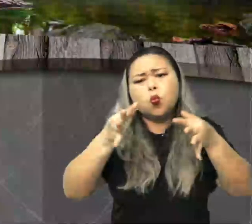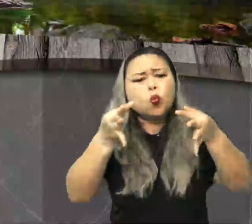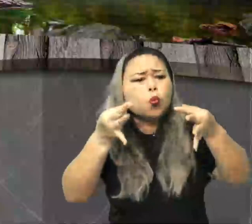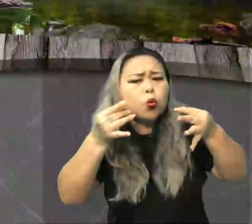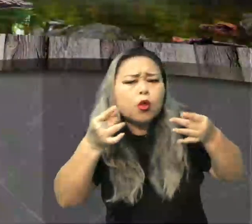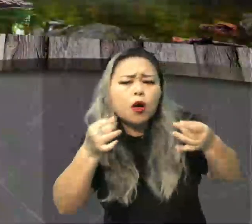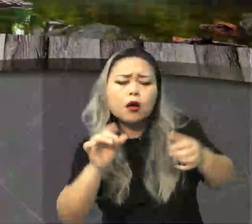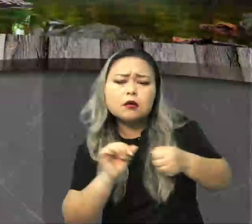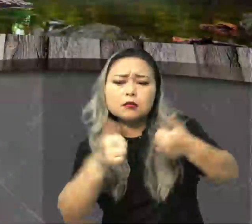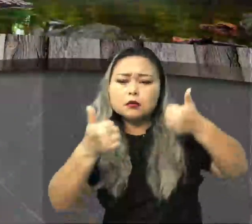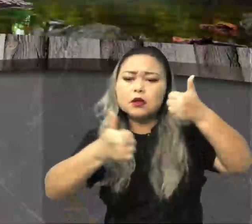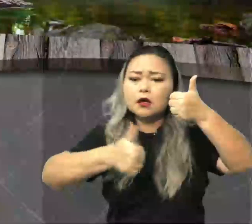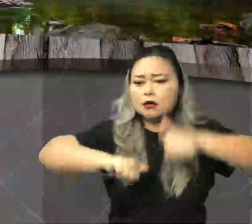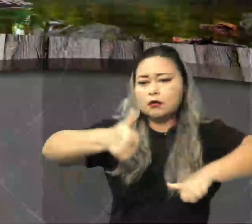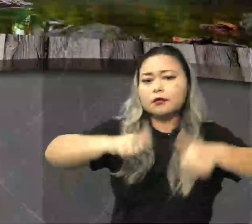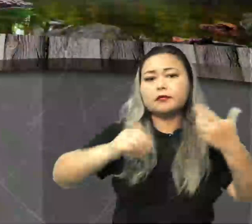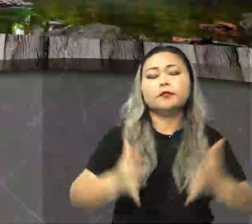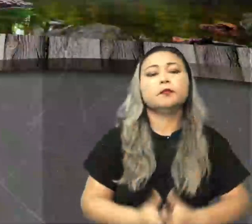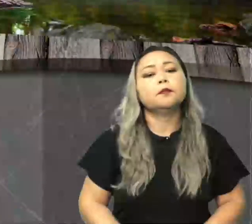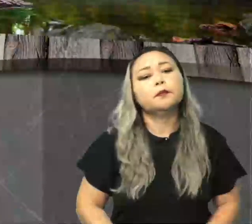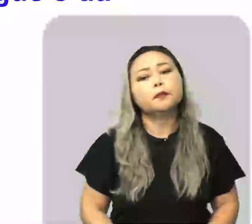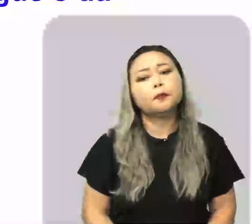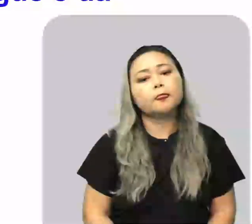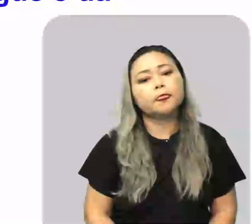detalhe aí nas avaliações, tá bom?